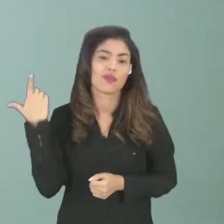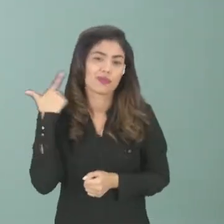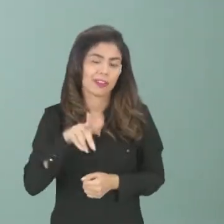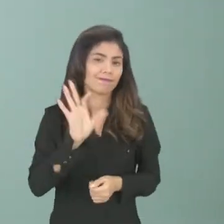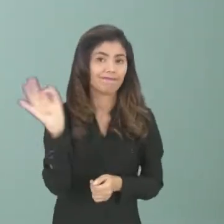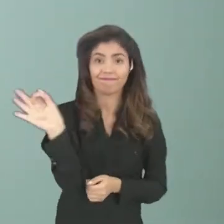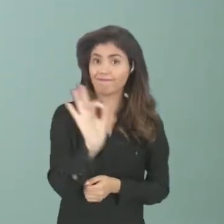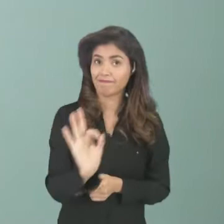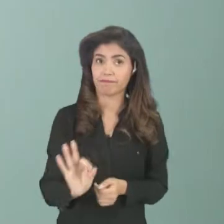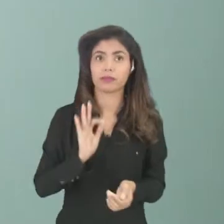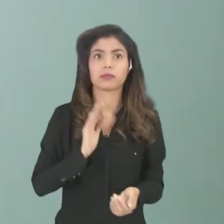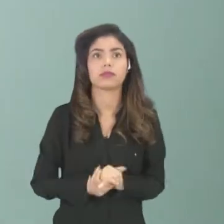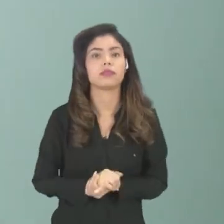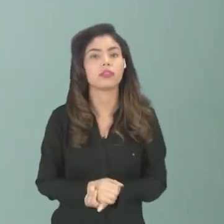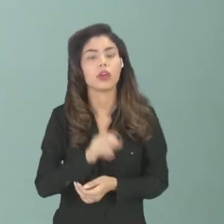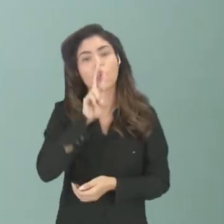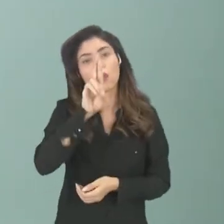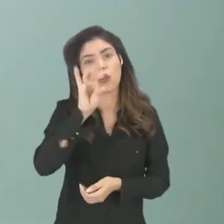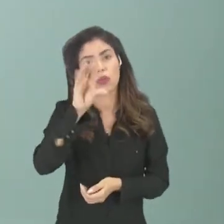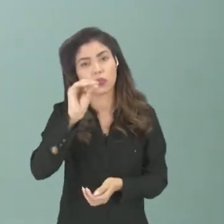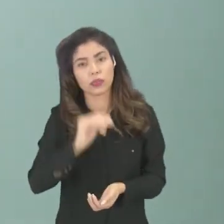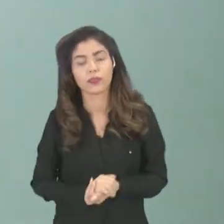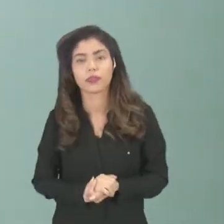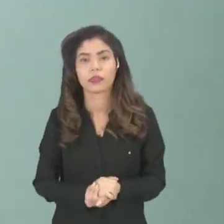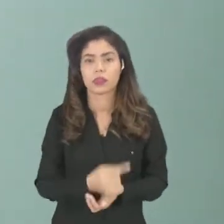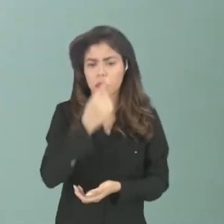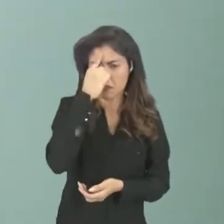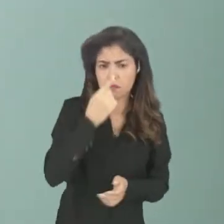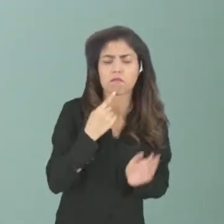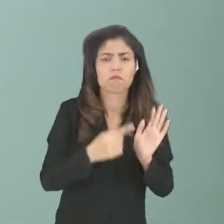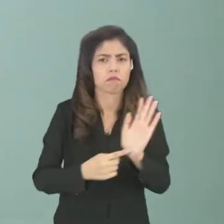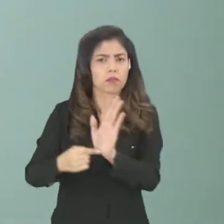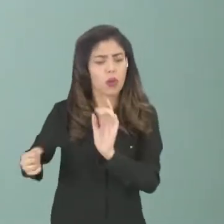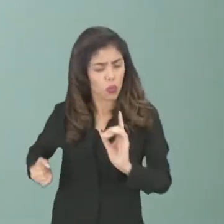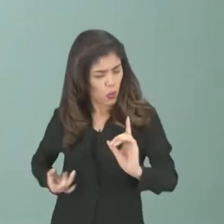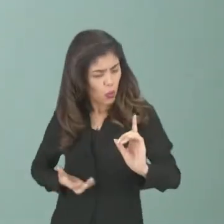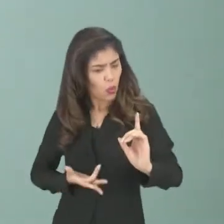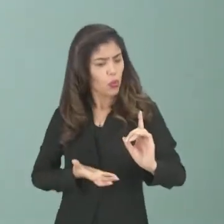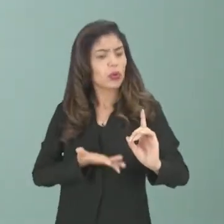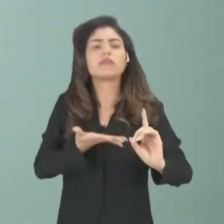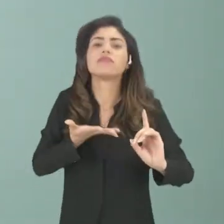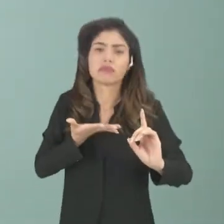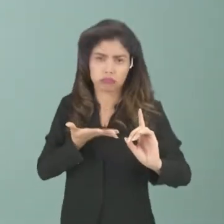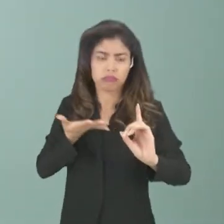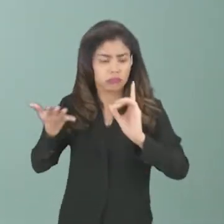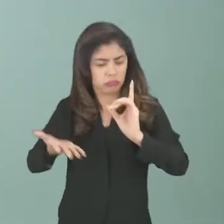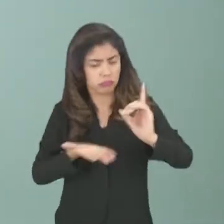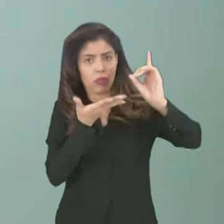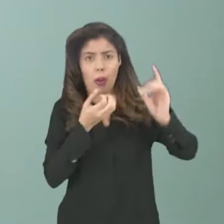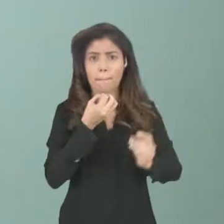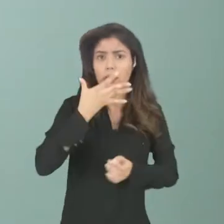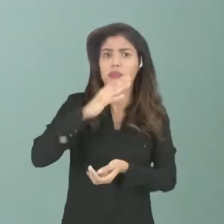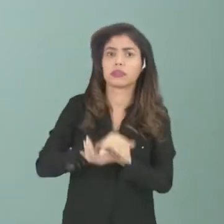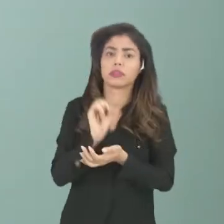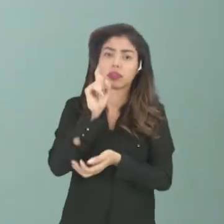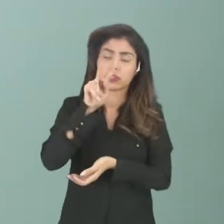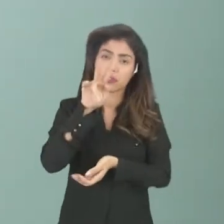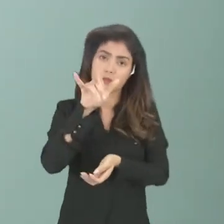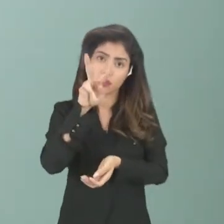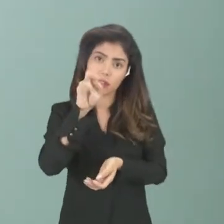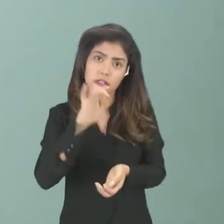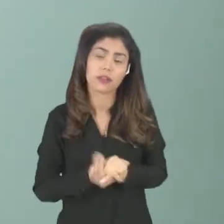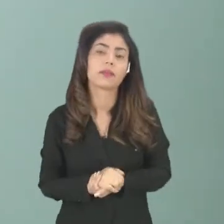benefício. Então, Rousseau, ele é uma figura assim, ele inspirou os socialistas utópicos, essa figura do bom selvagem.